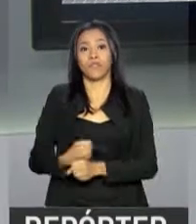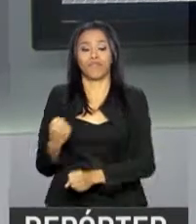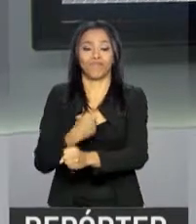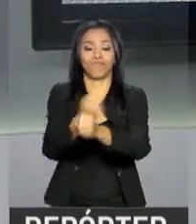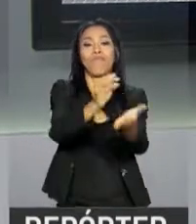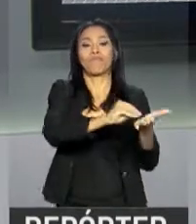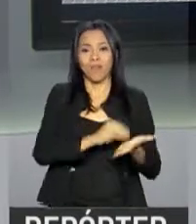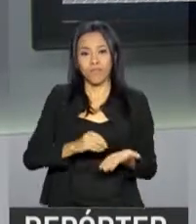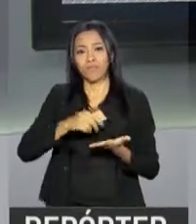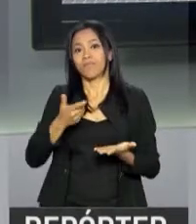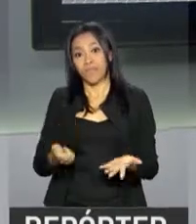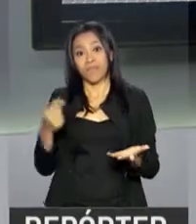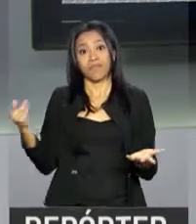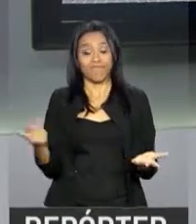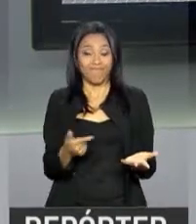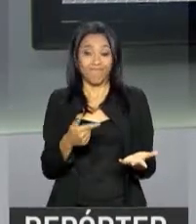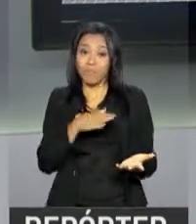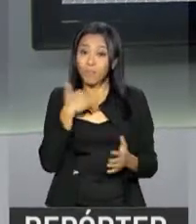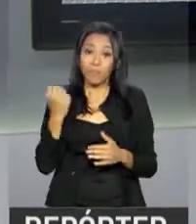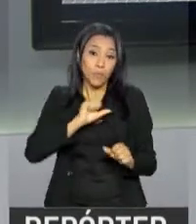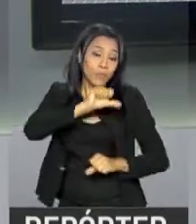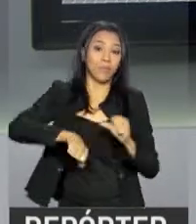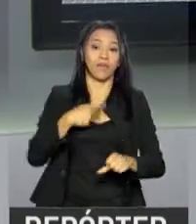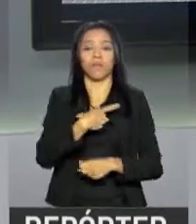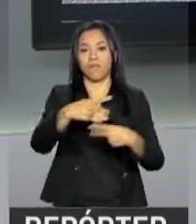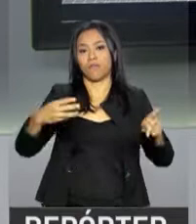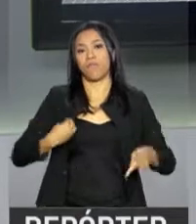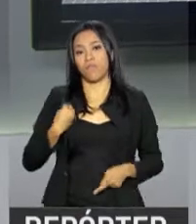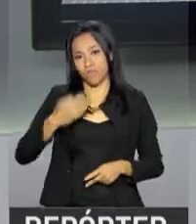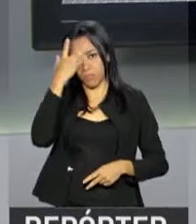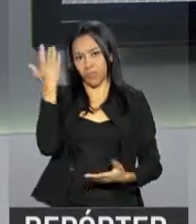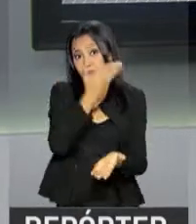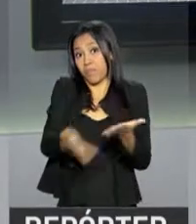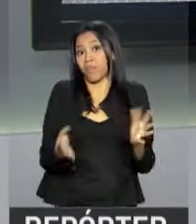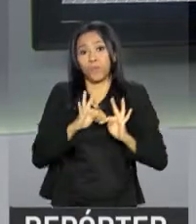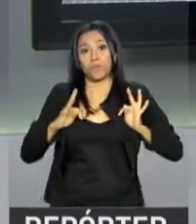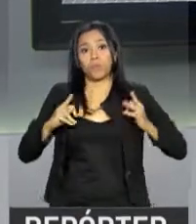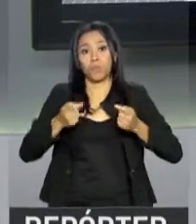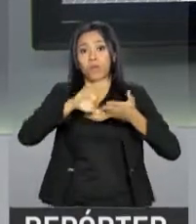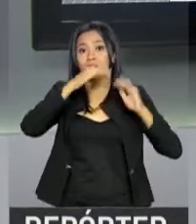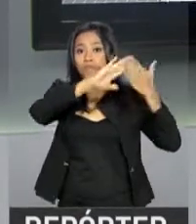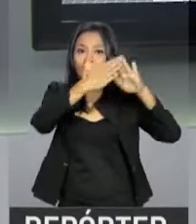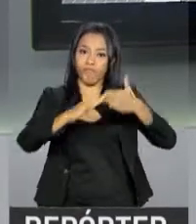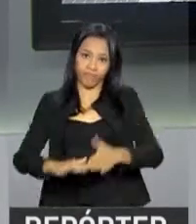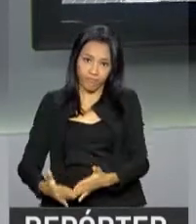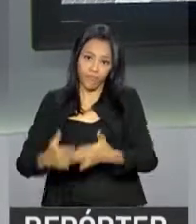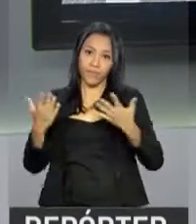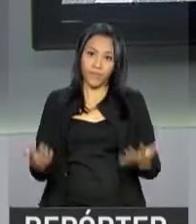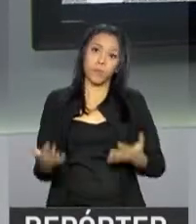além de causar mortes mudaram a realidade de famílias carentes que perderam tudo a portaria assinada pelo ministro das cidades